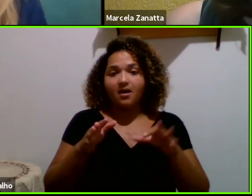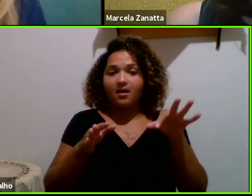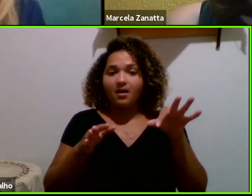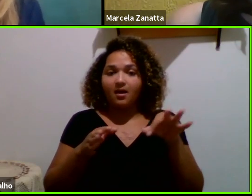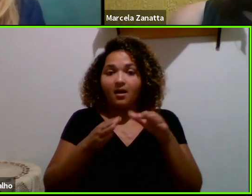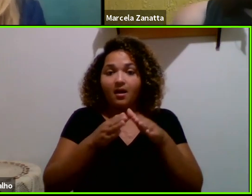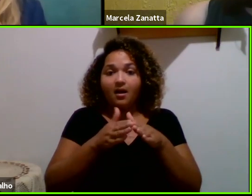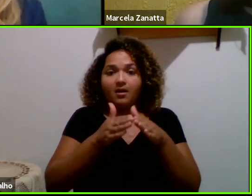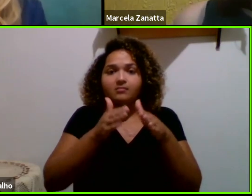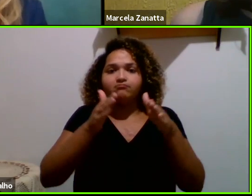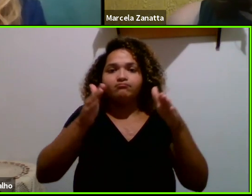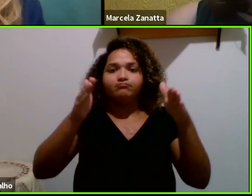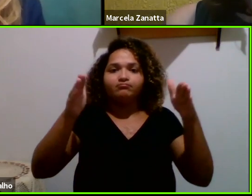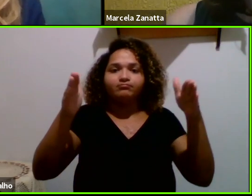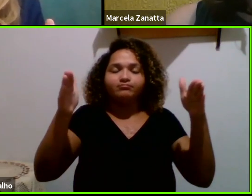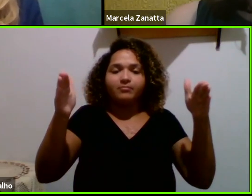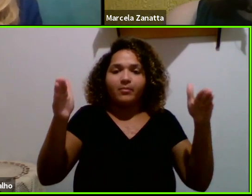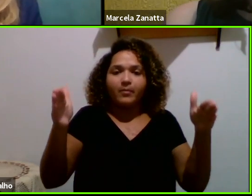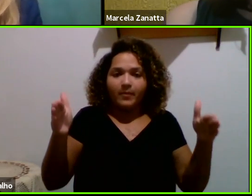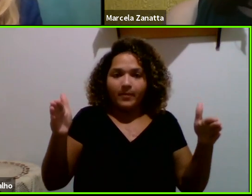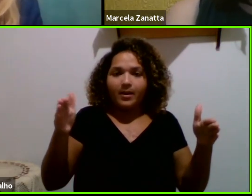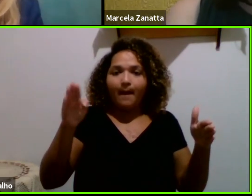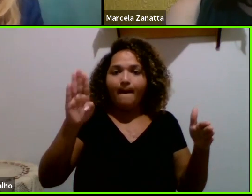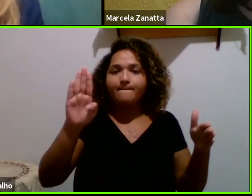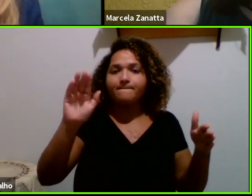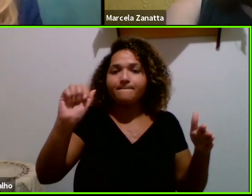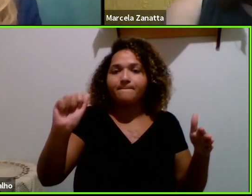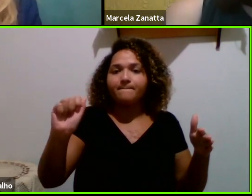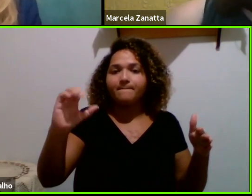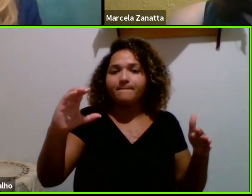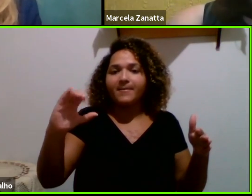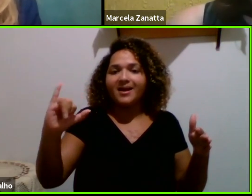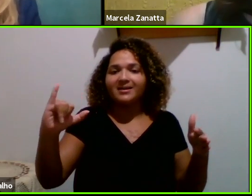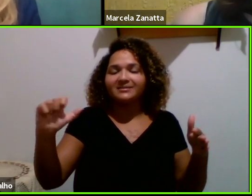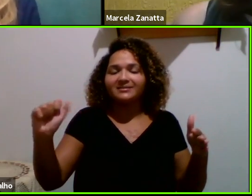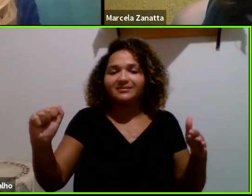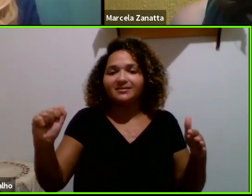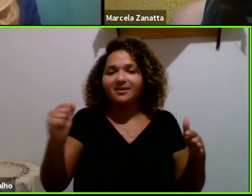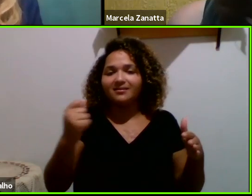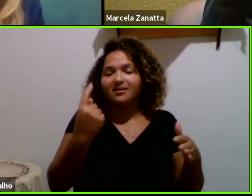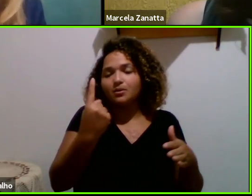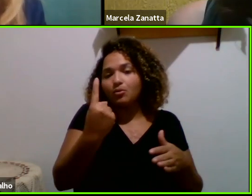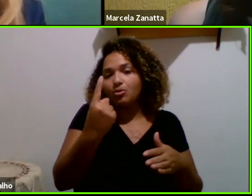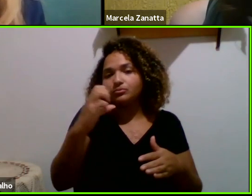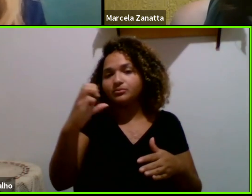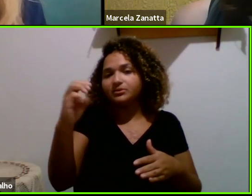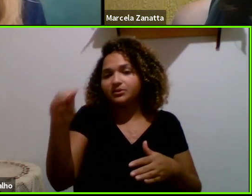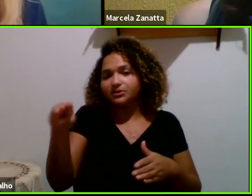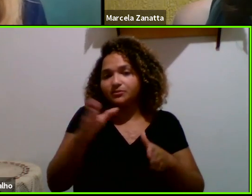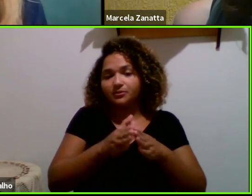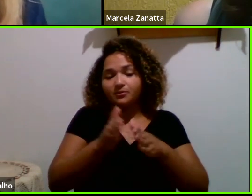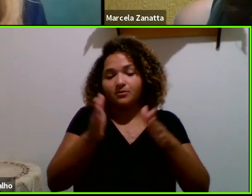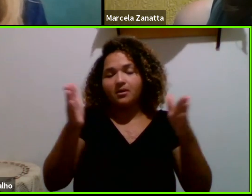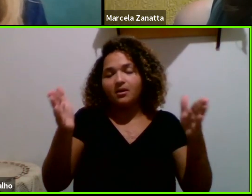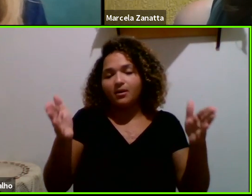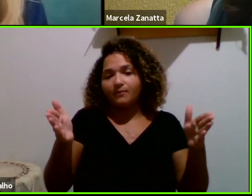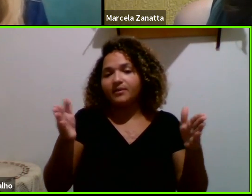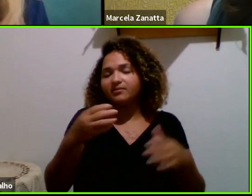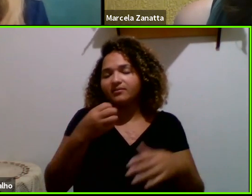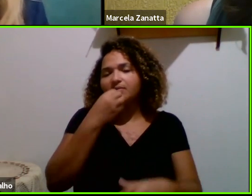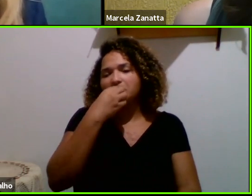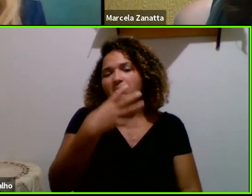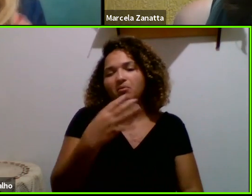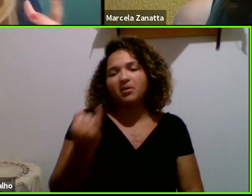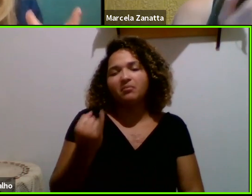centímetros, e 1,5 centímetros é muito para um canal de parto. Uma coisa que eu gostei bastante também,